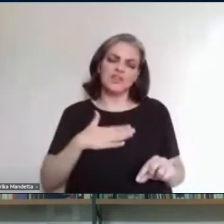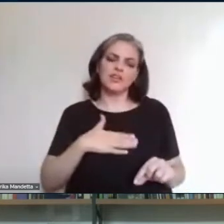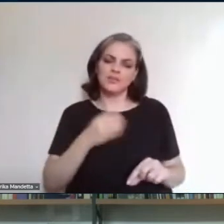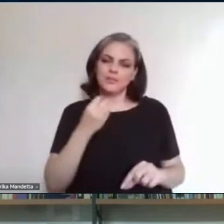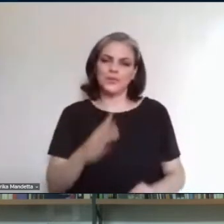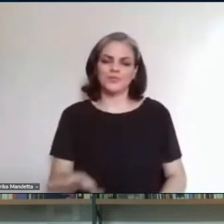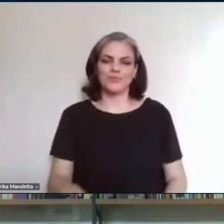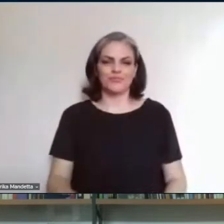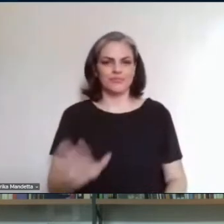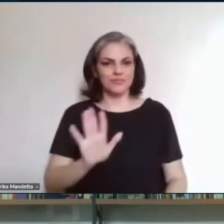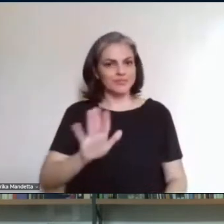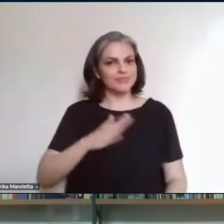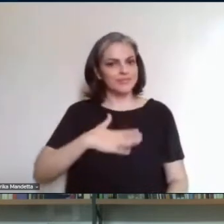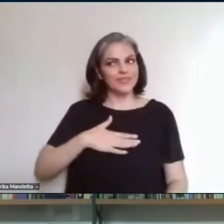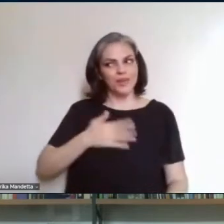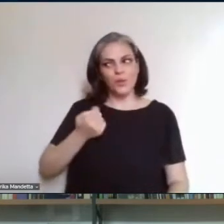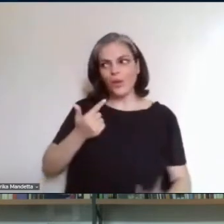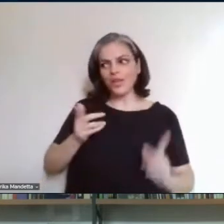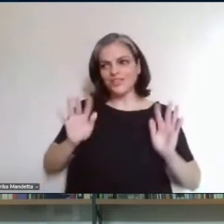finalizando, tá, pessoal?